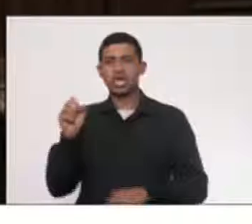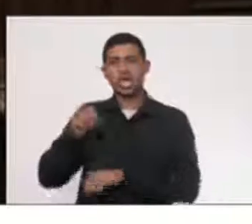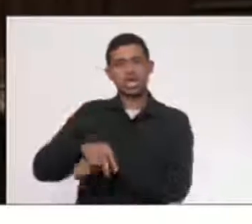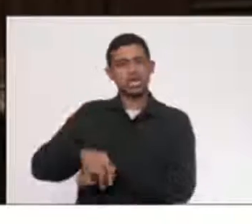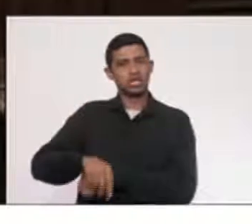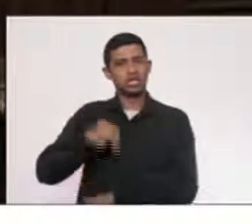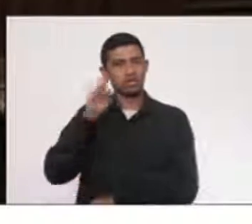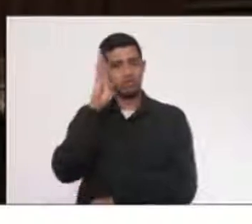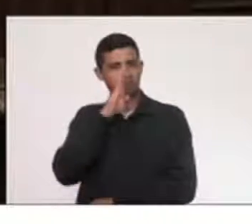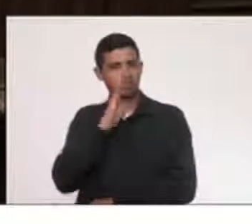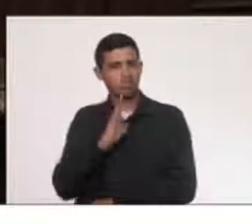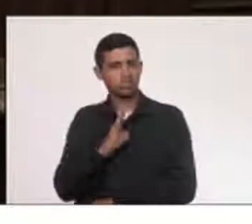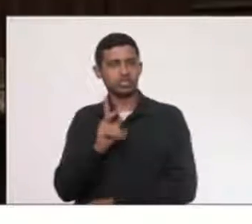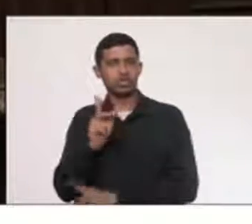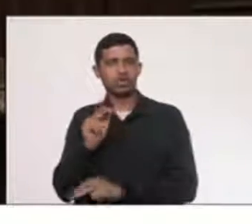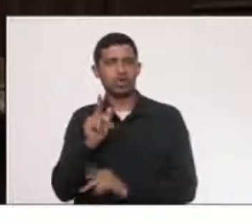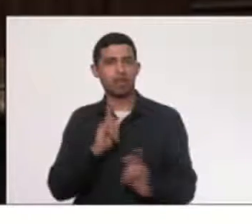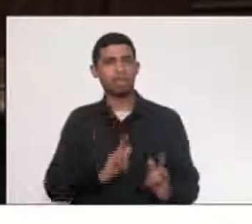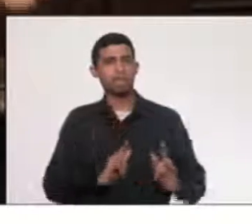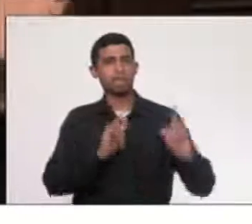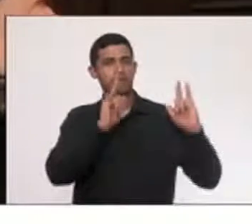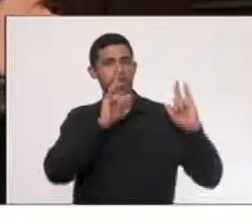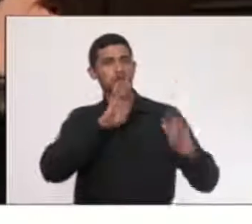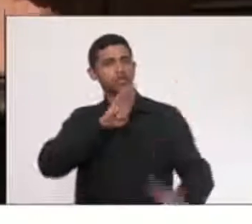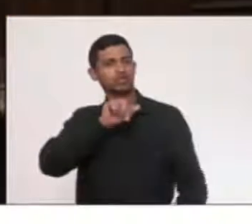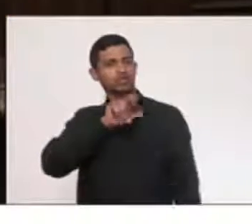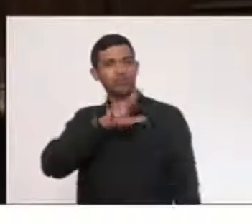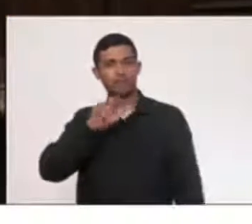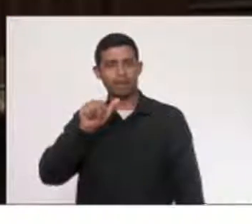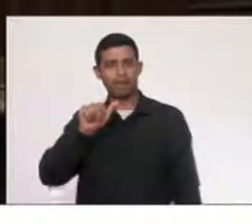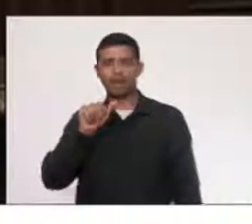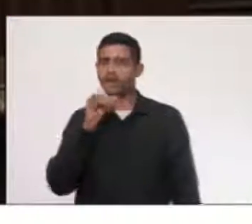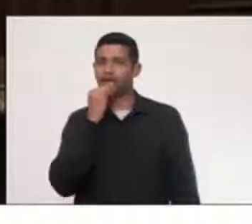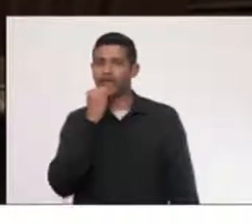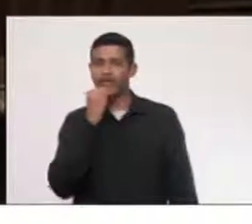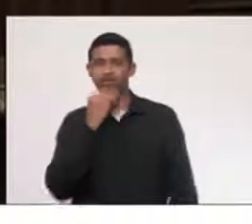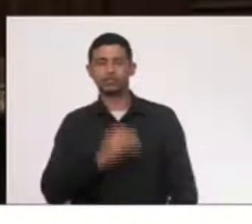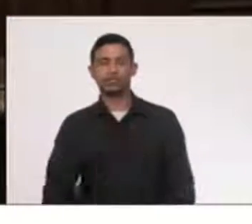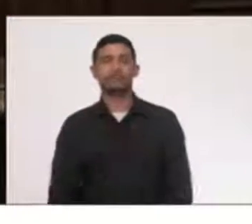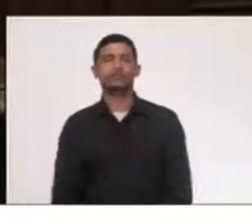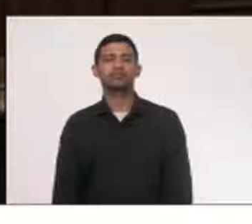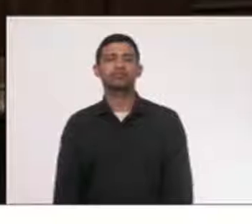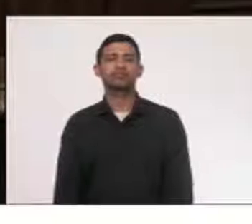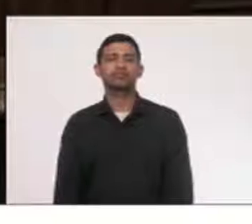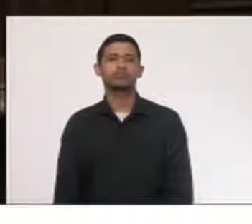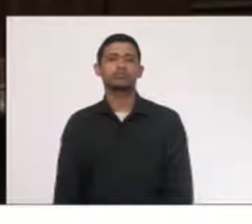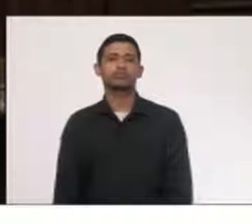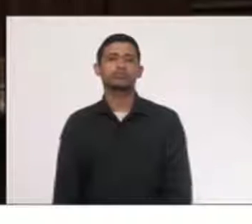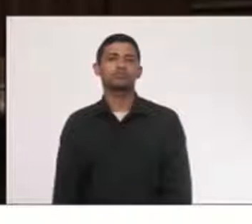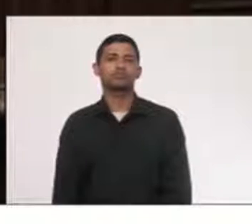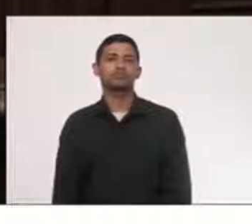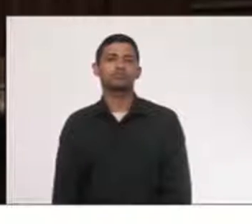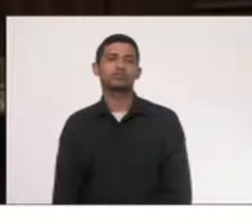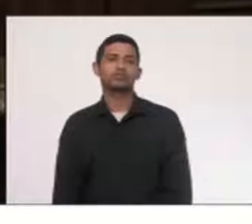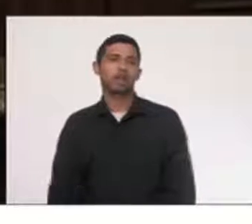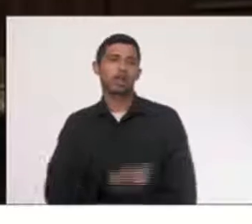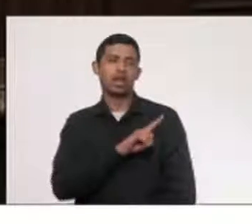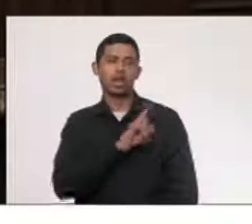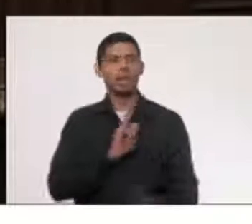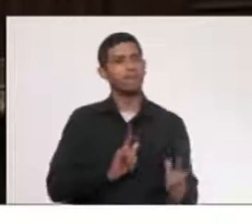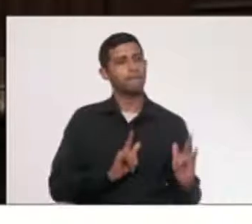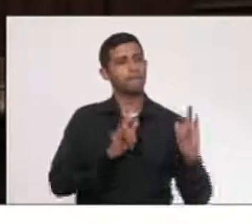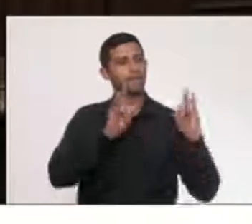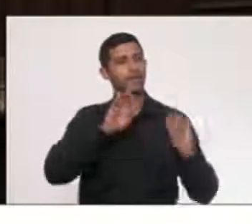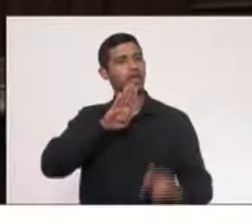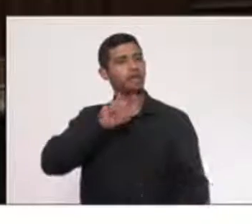em condomínios da Barra, por exemplo, em que só mora, com certeza moram pessoas